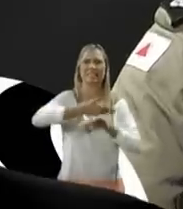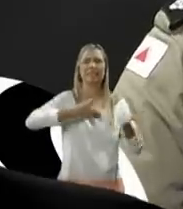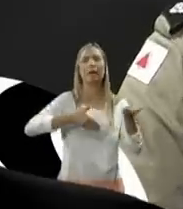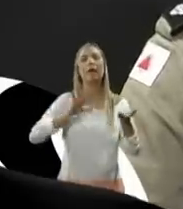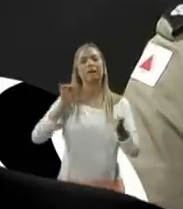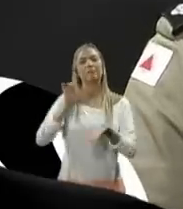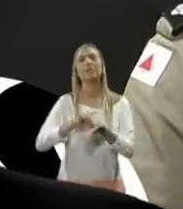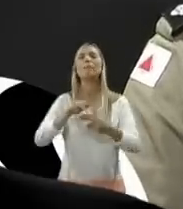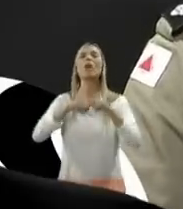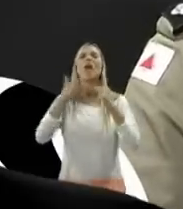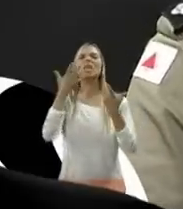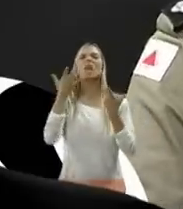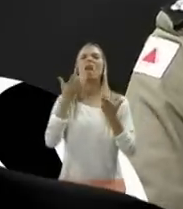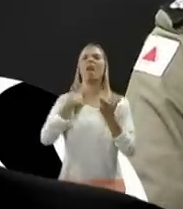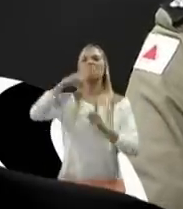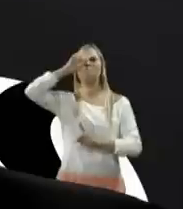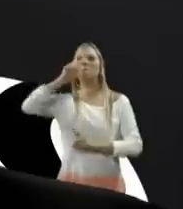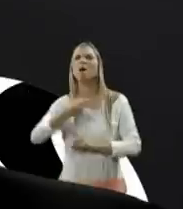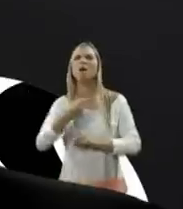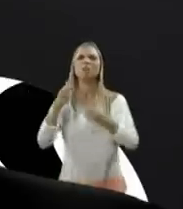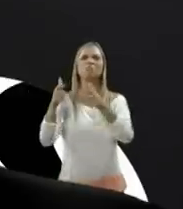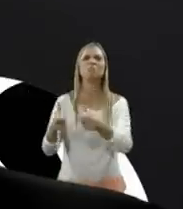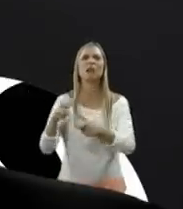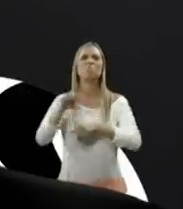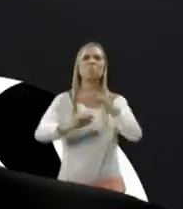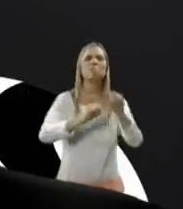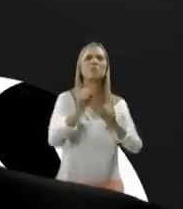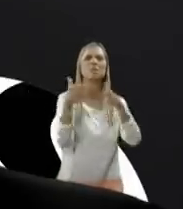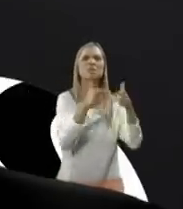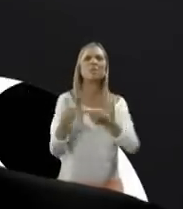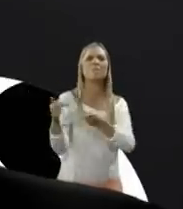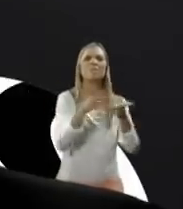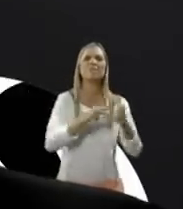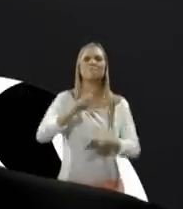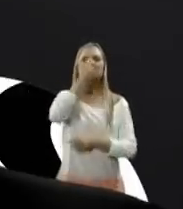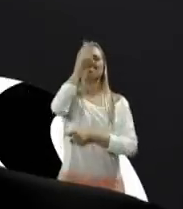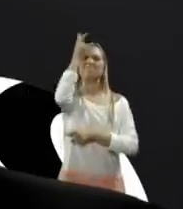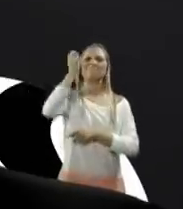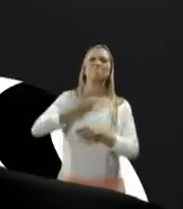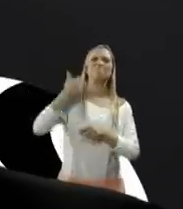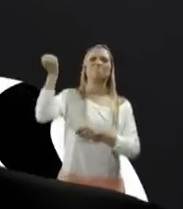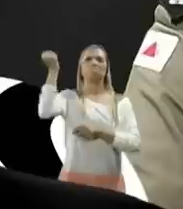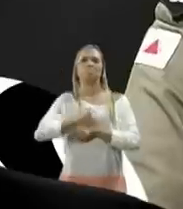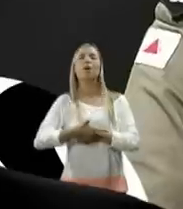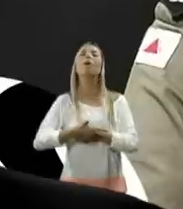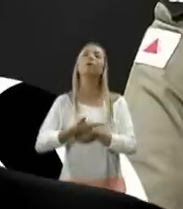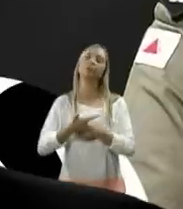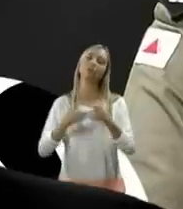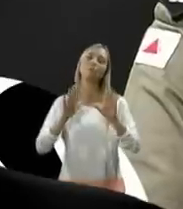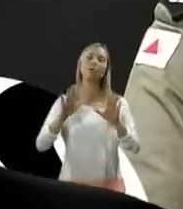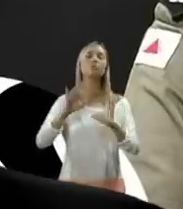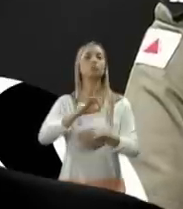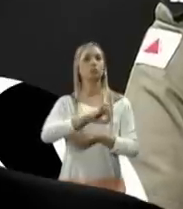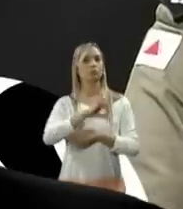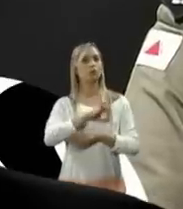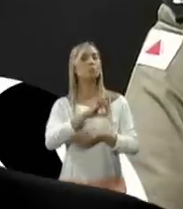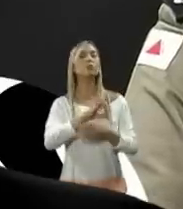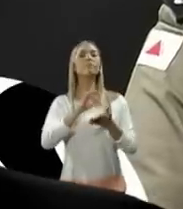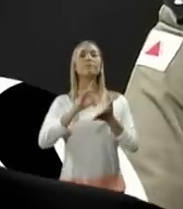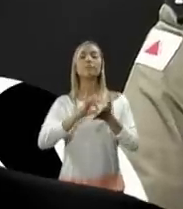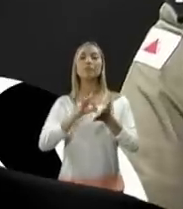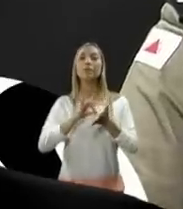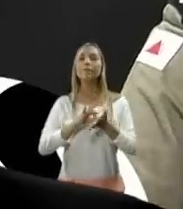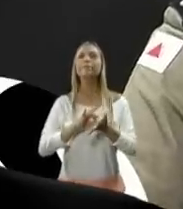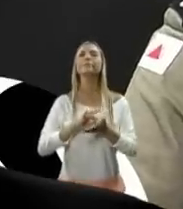a briga por ocupação de território, né? Agora, estatisticamente, Divinópolis tem registros